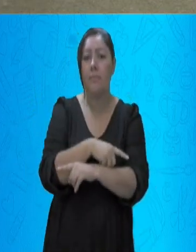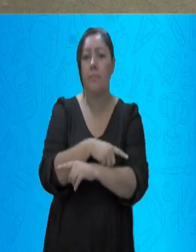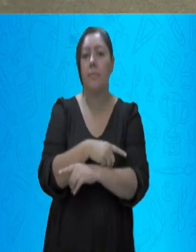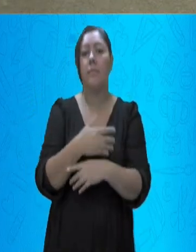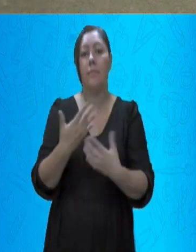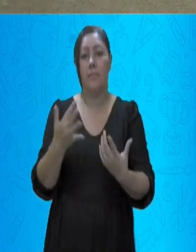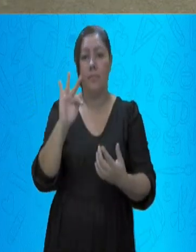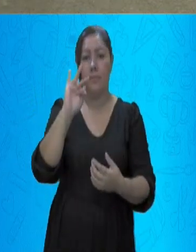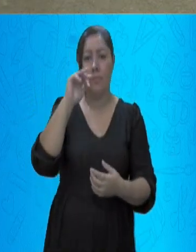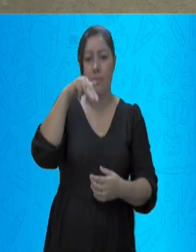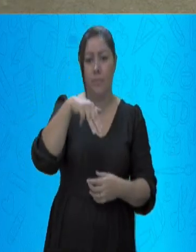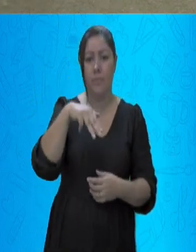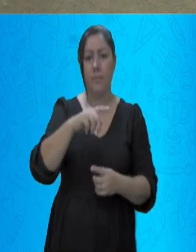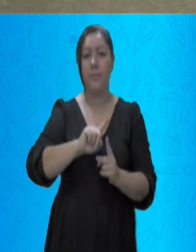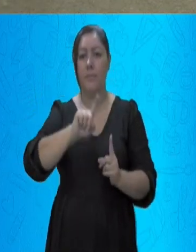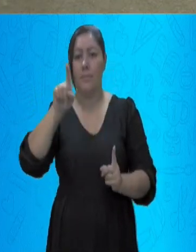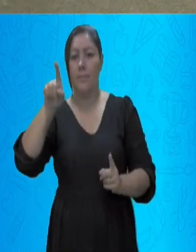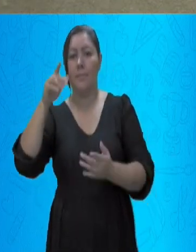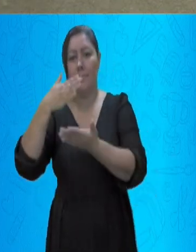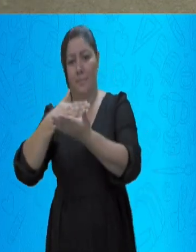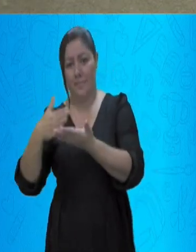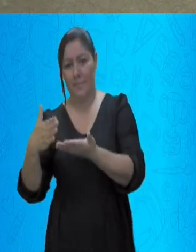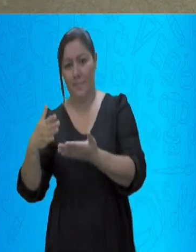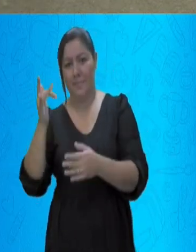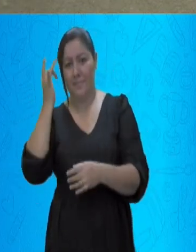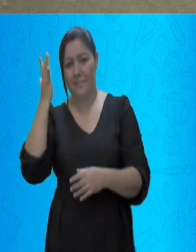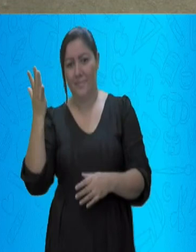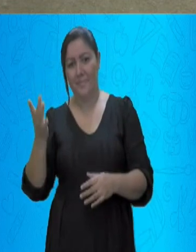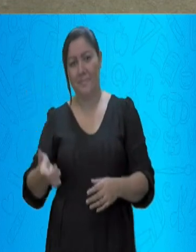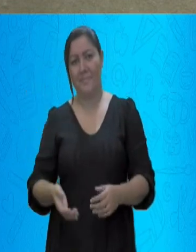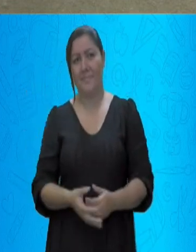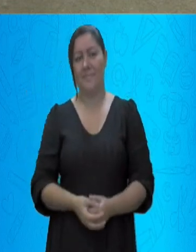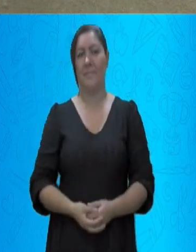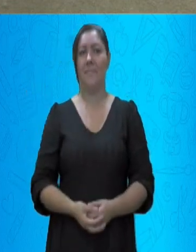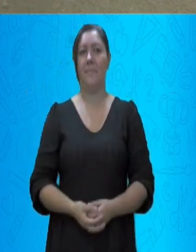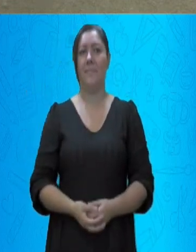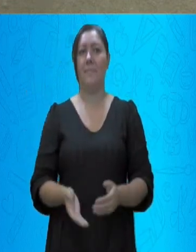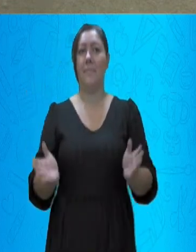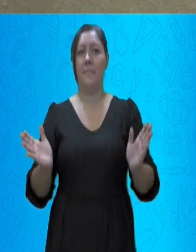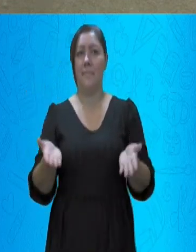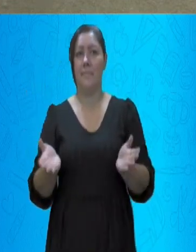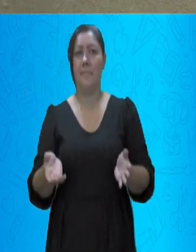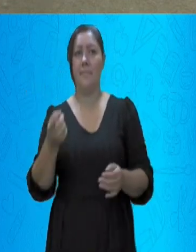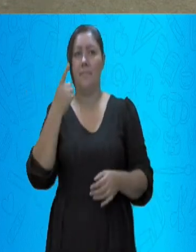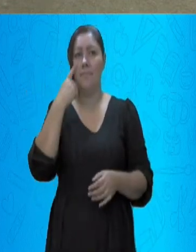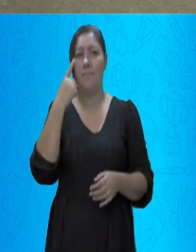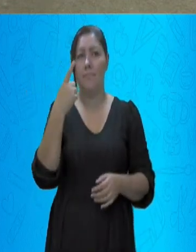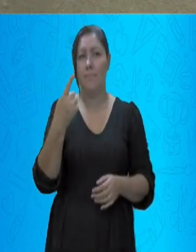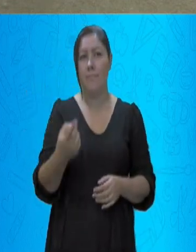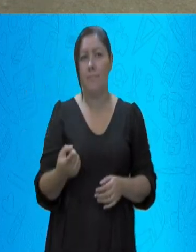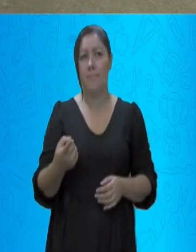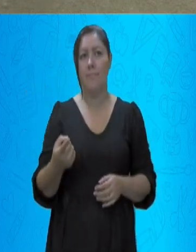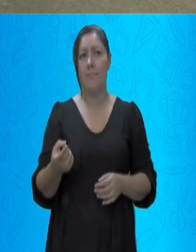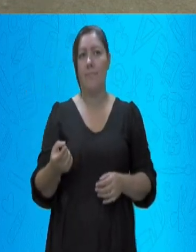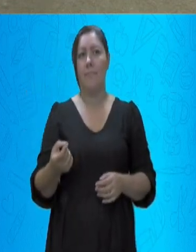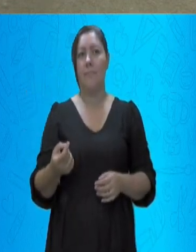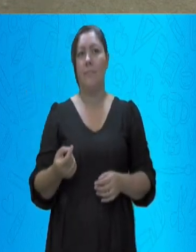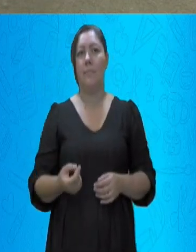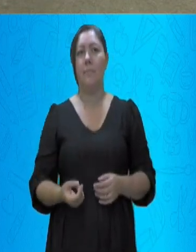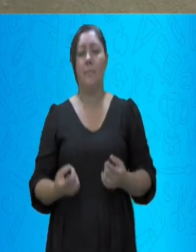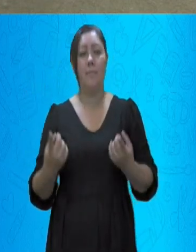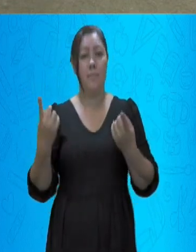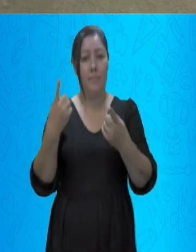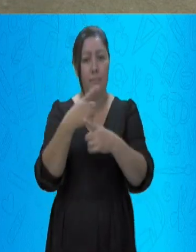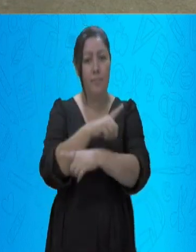Início. Fácil. Vamos então agora observar que as frases dão, o antônimo ele